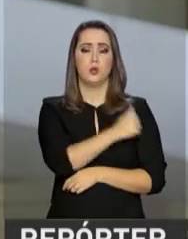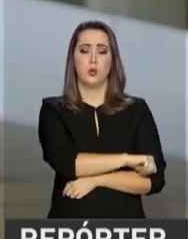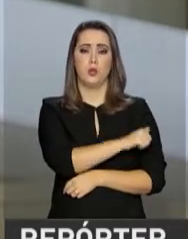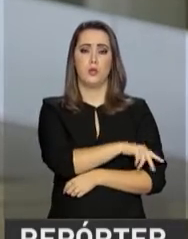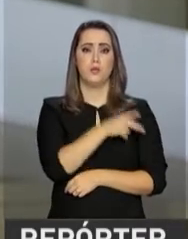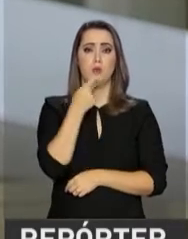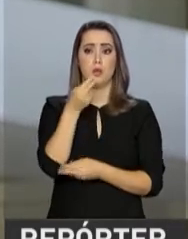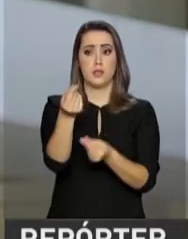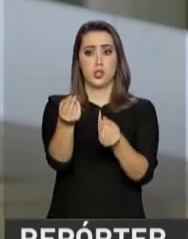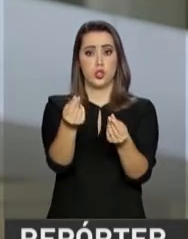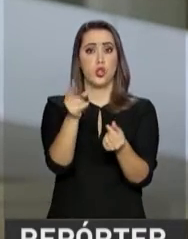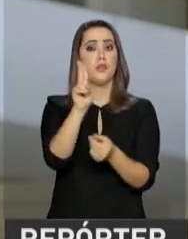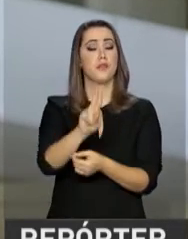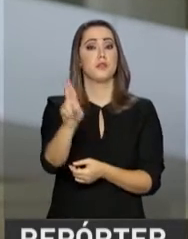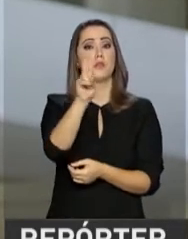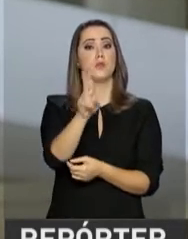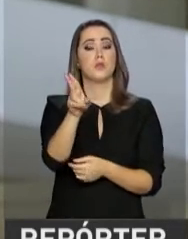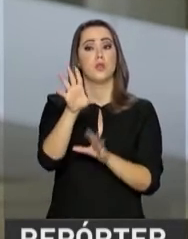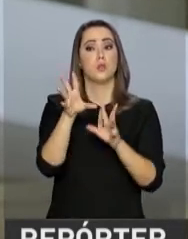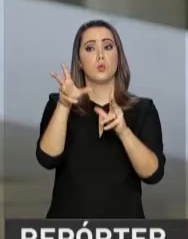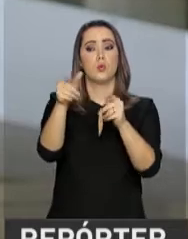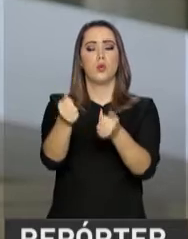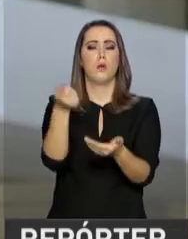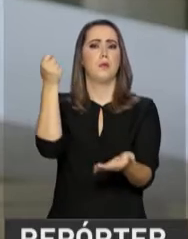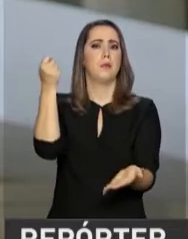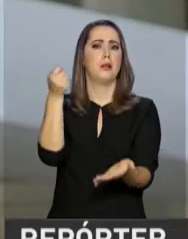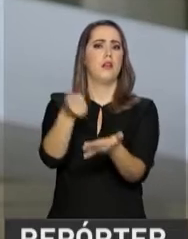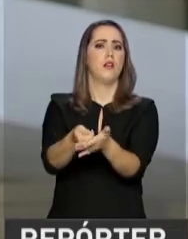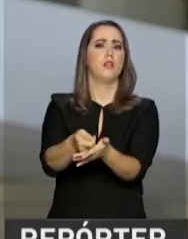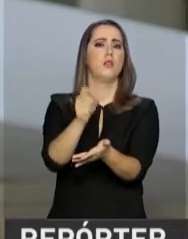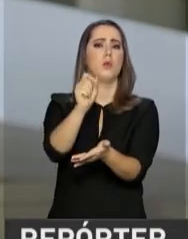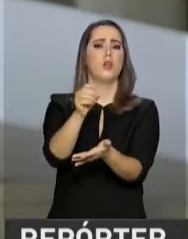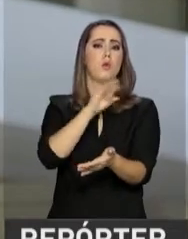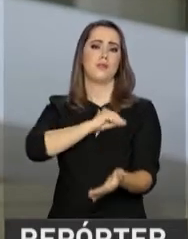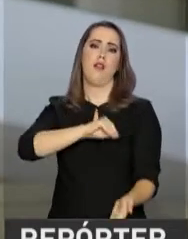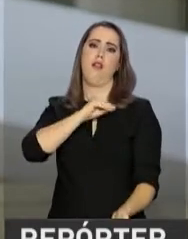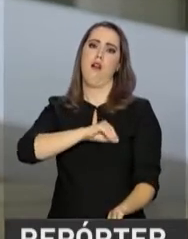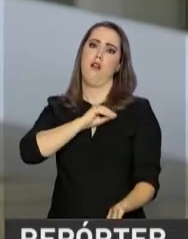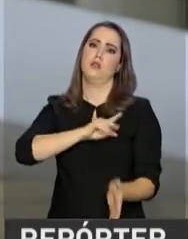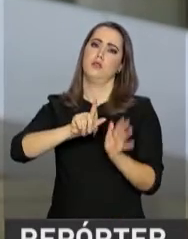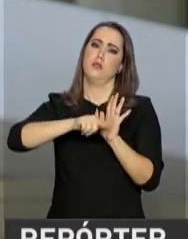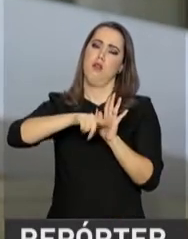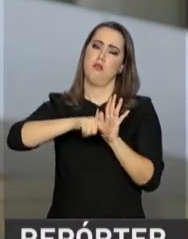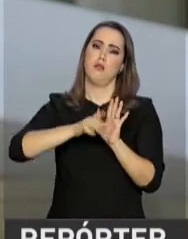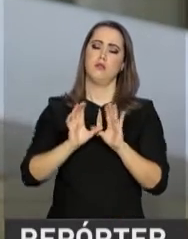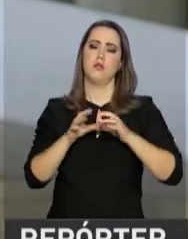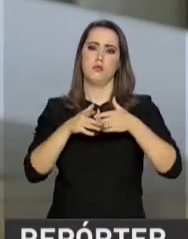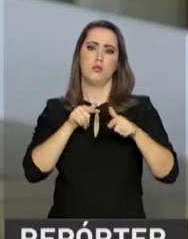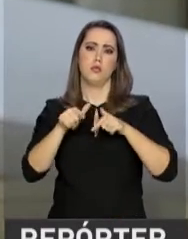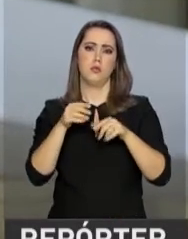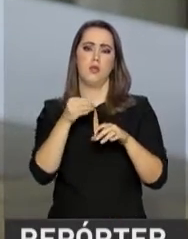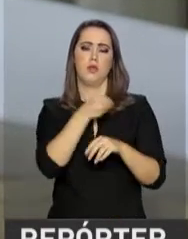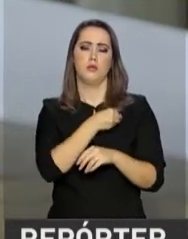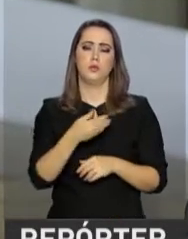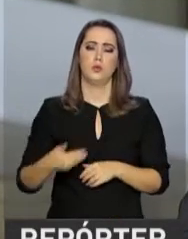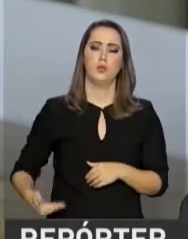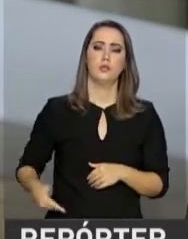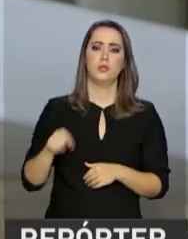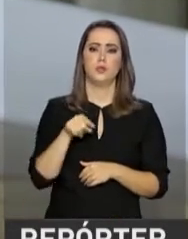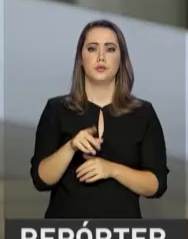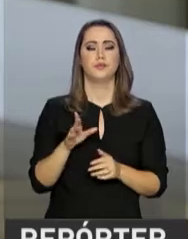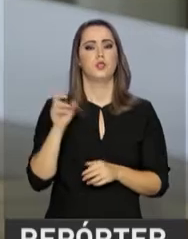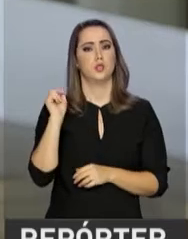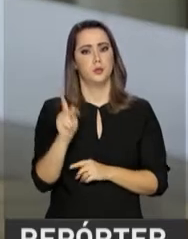esse recurso ele vai ser utilizado integralmente para pagar salários atrasados de servidores do estado, servidores